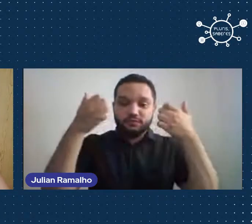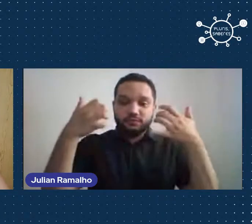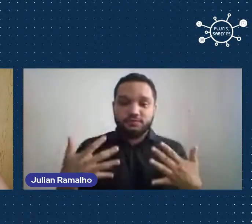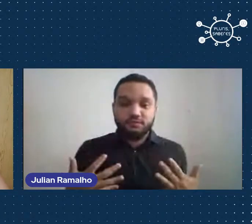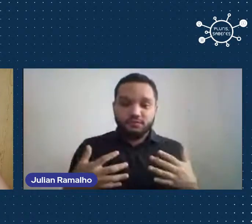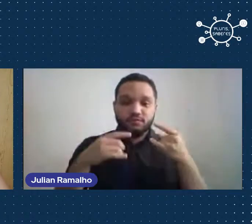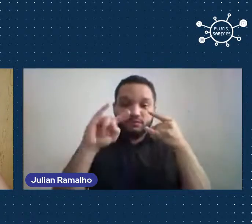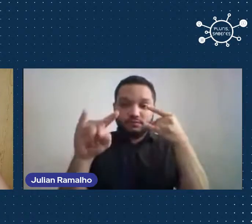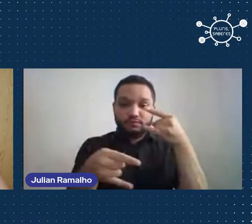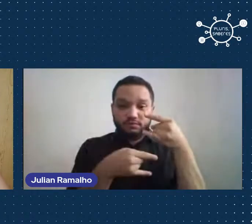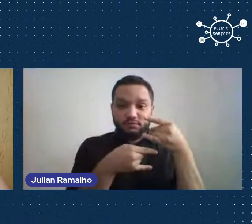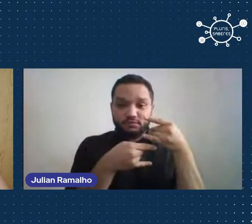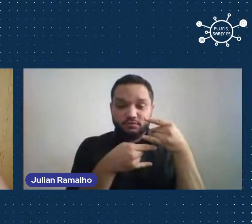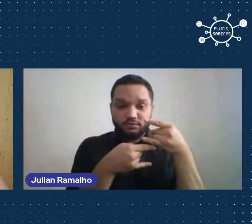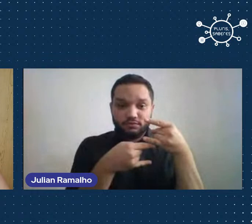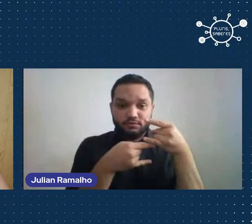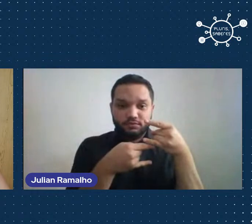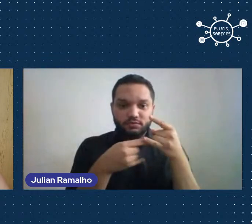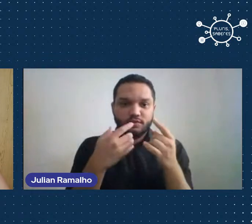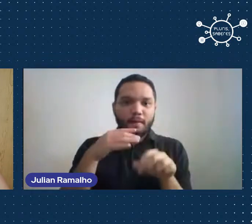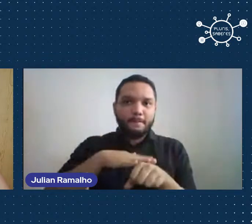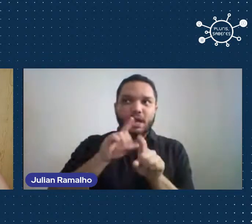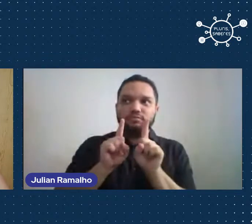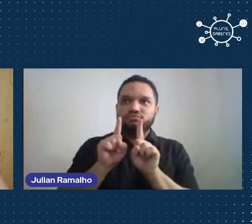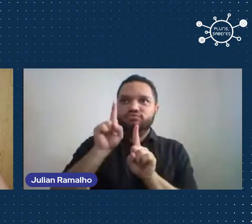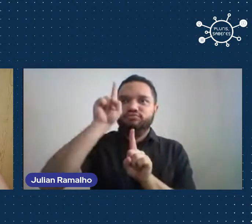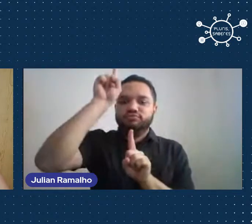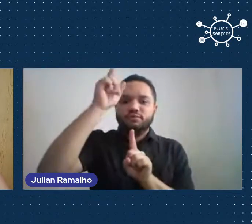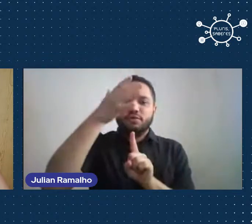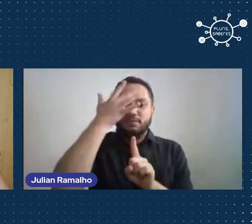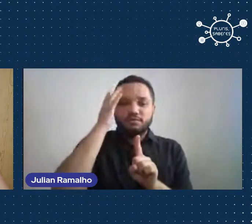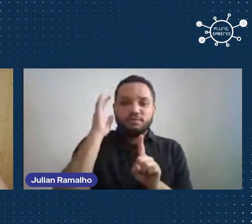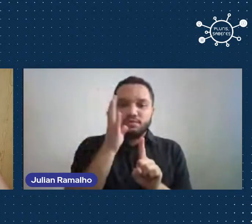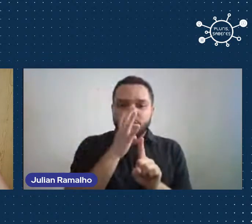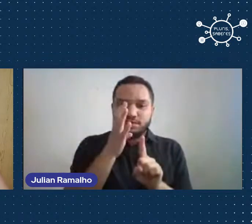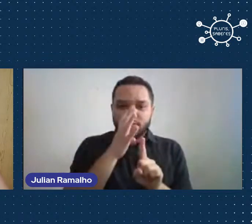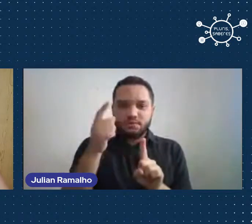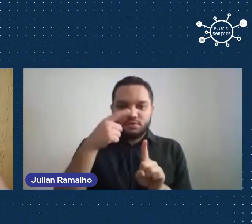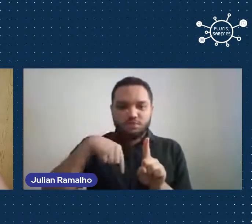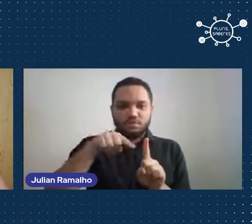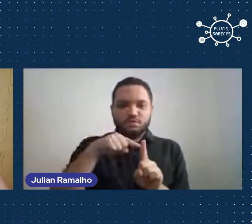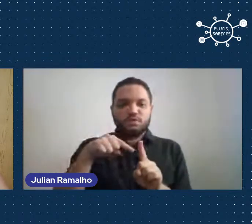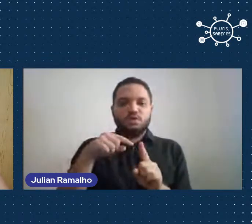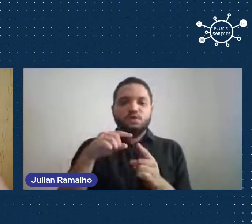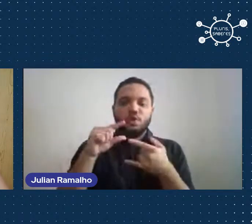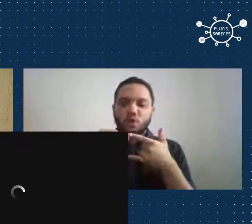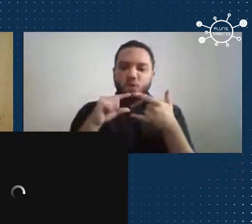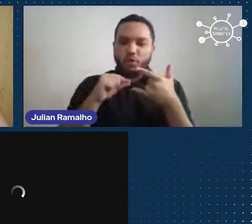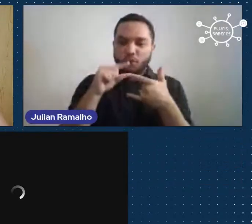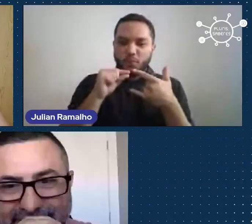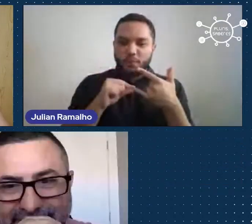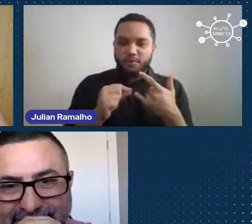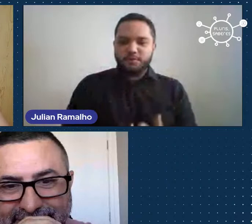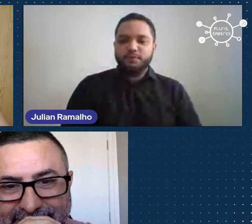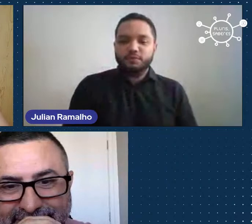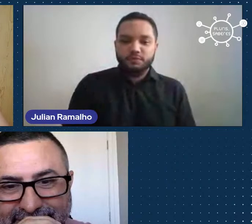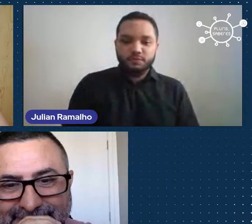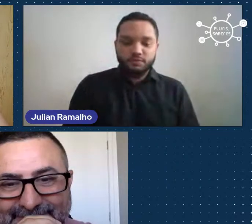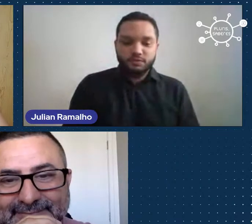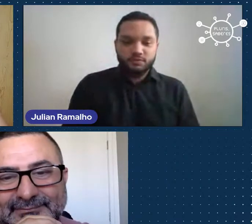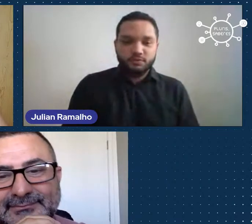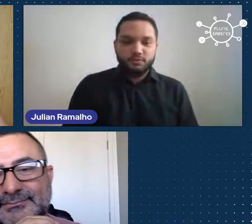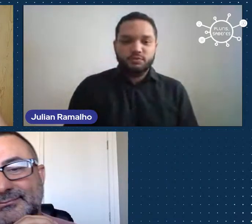do professor é a mais visualizada até hoje no canal Plurisaberes, certo? Então, foi a da Semana